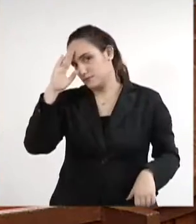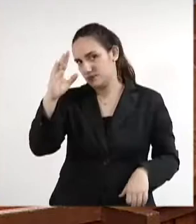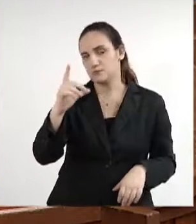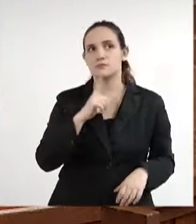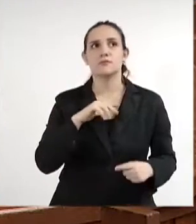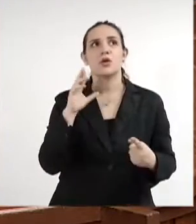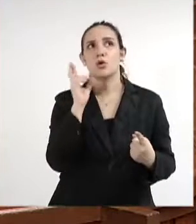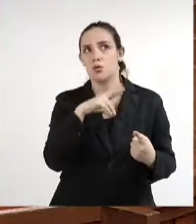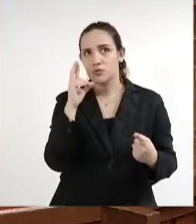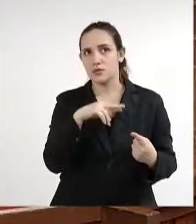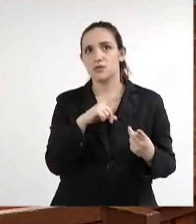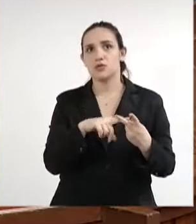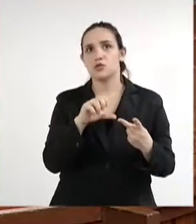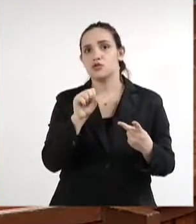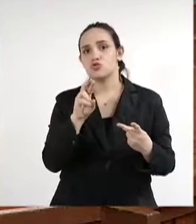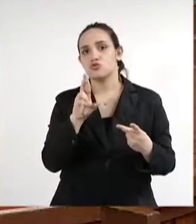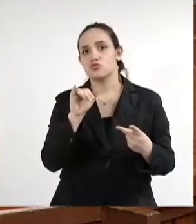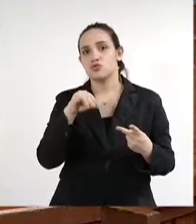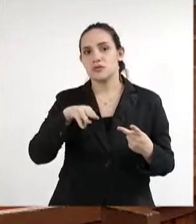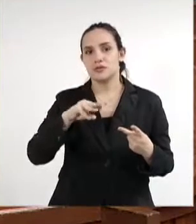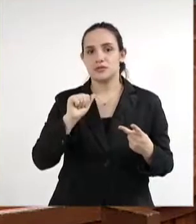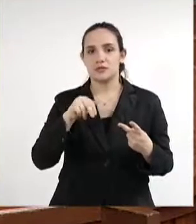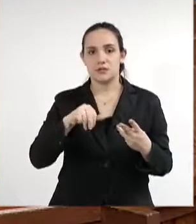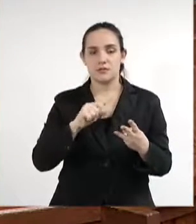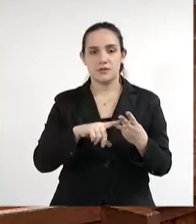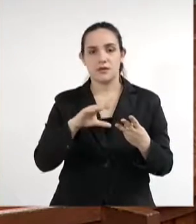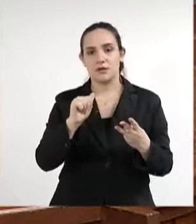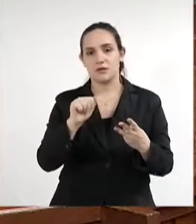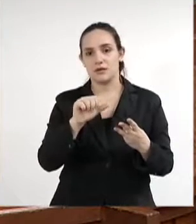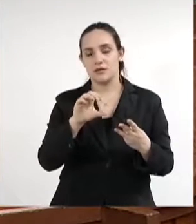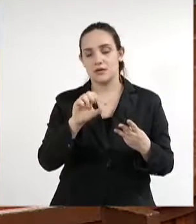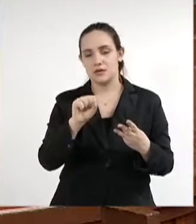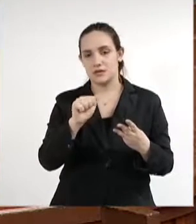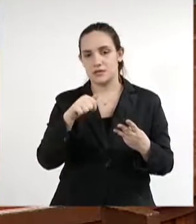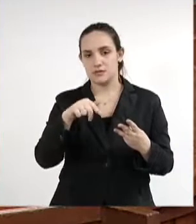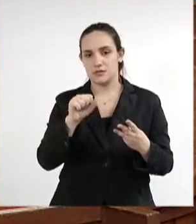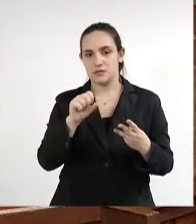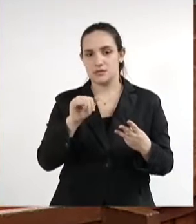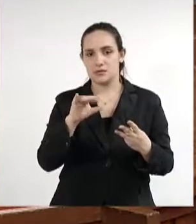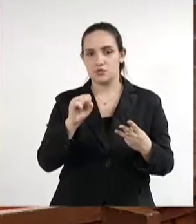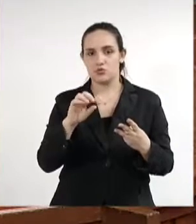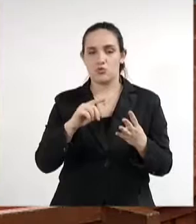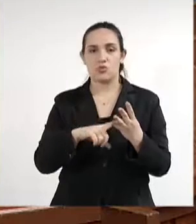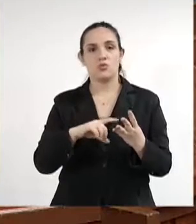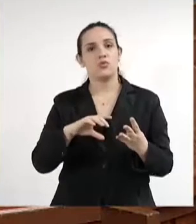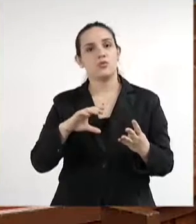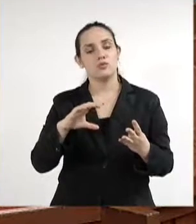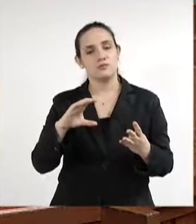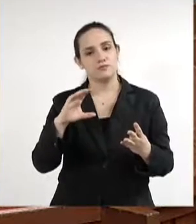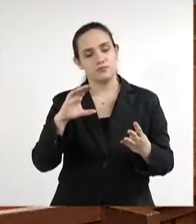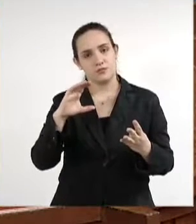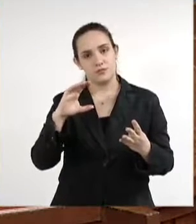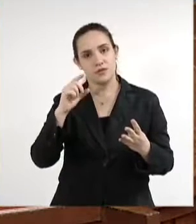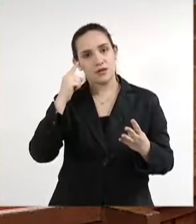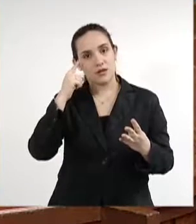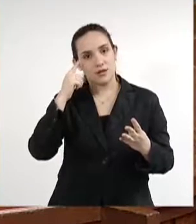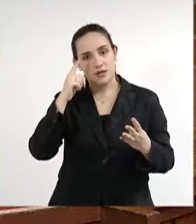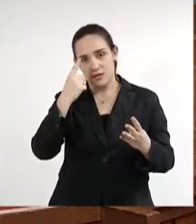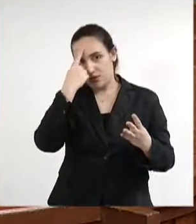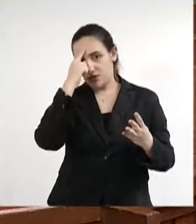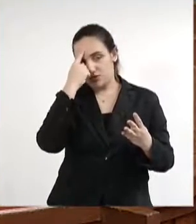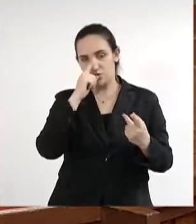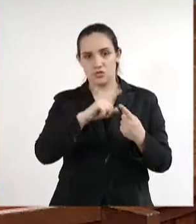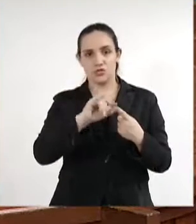Rússia, Lituânia, Suriname, Costa do Marfim, Cazaquistão, Bielorrússia, Coreia do Sul, Índia e Japão, além dos Estados